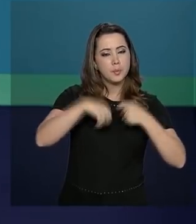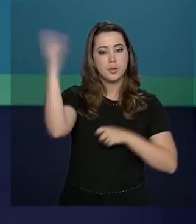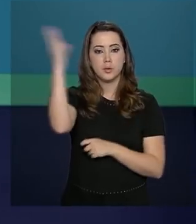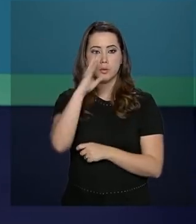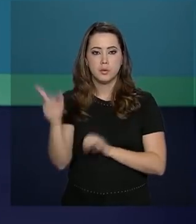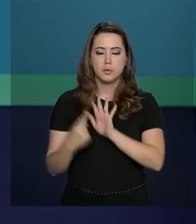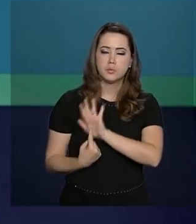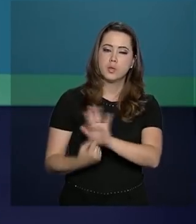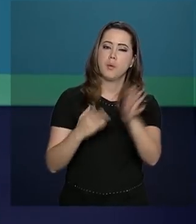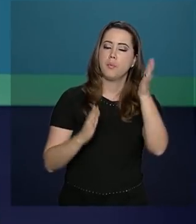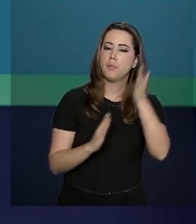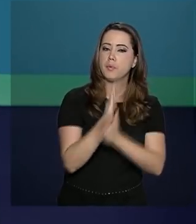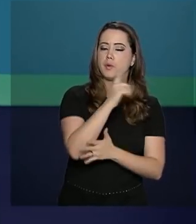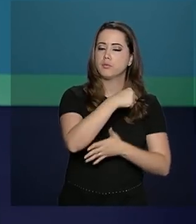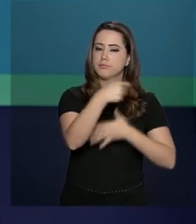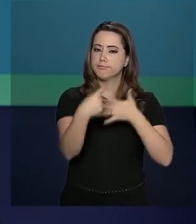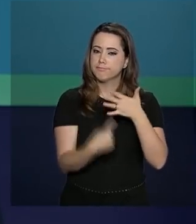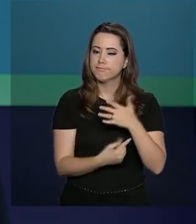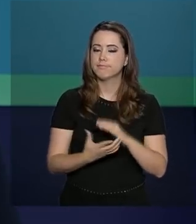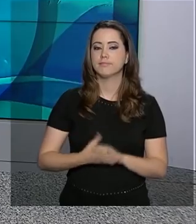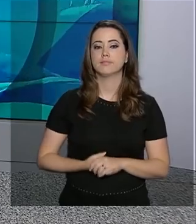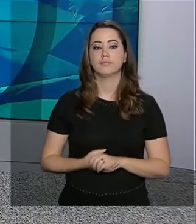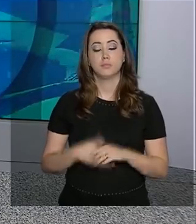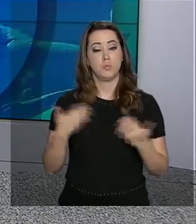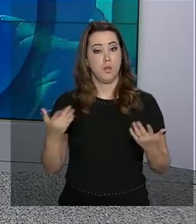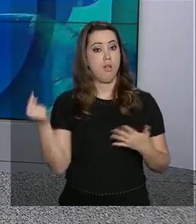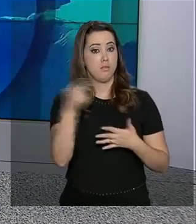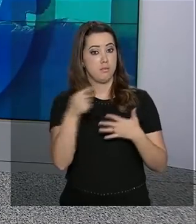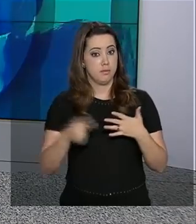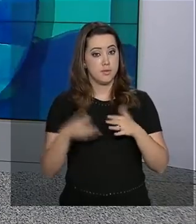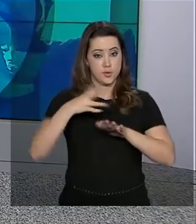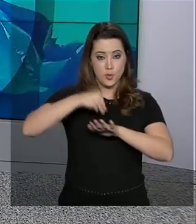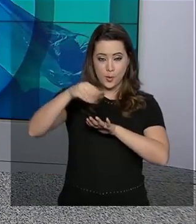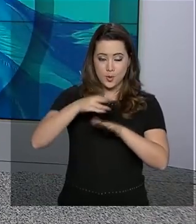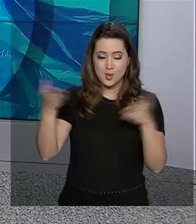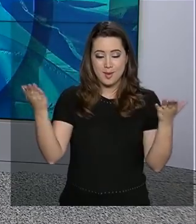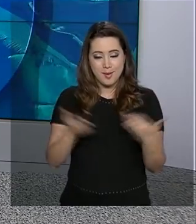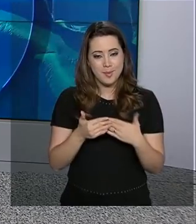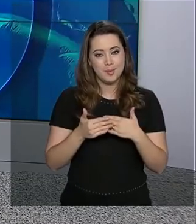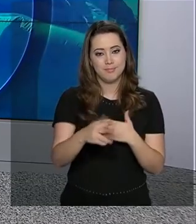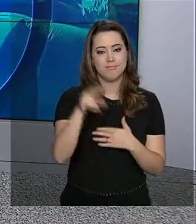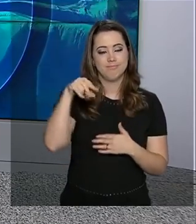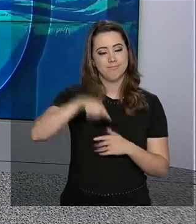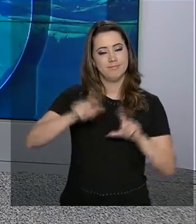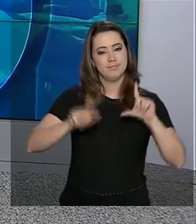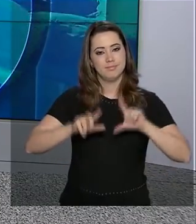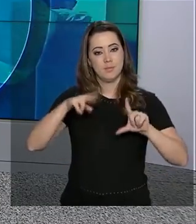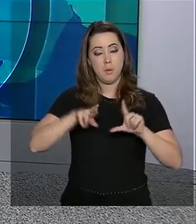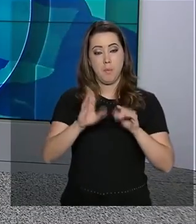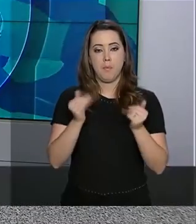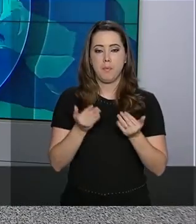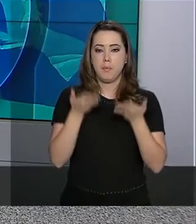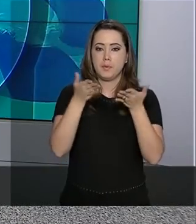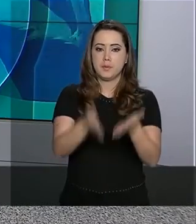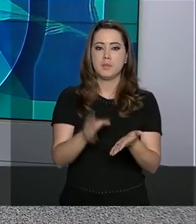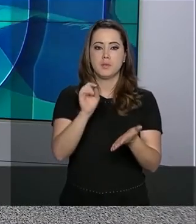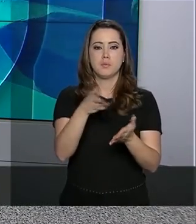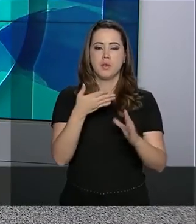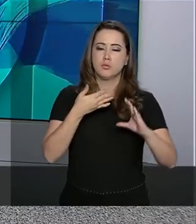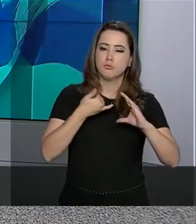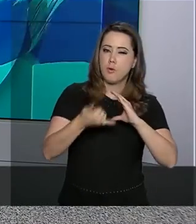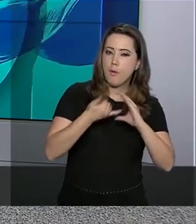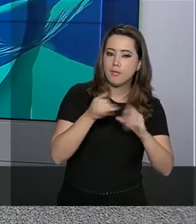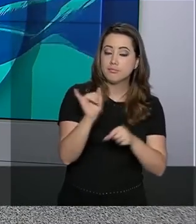a partir da aprovação das medidas. Essas e outras notícias você acompanha agora. E para participar, basta